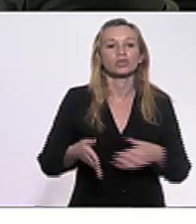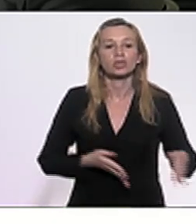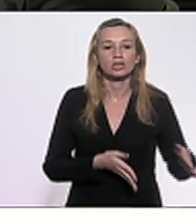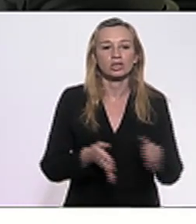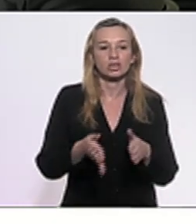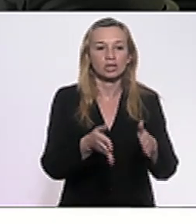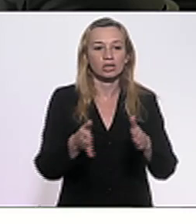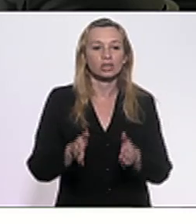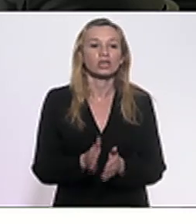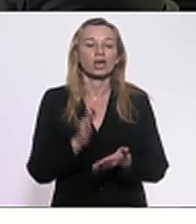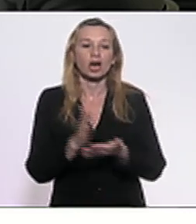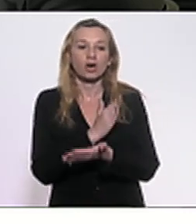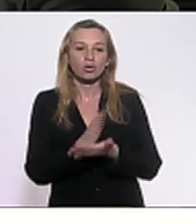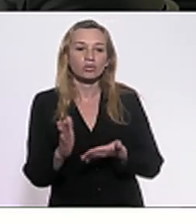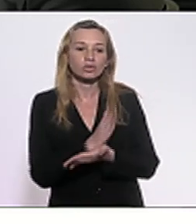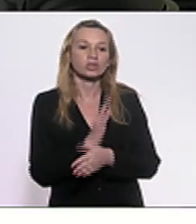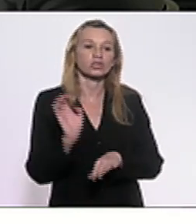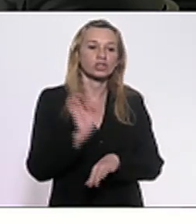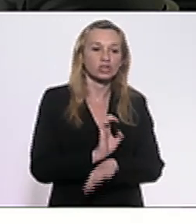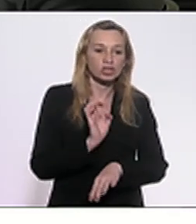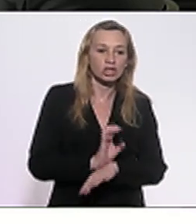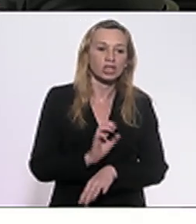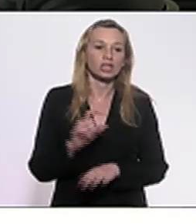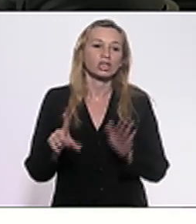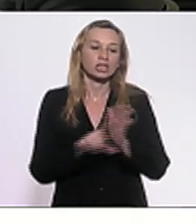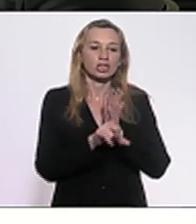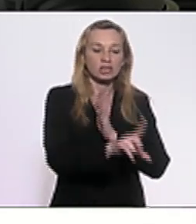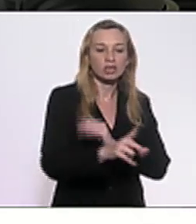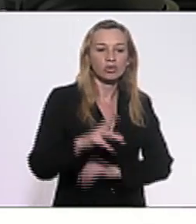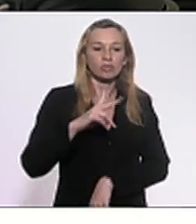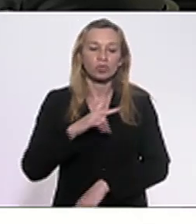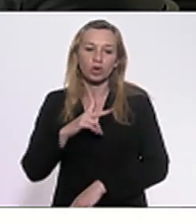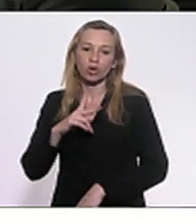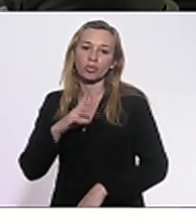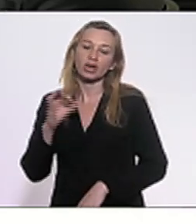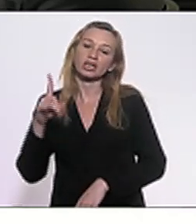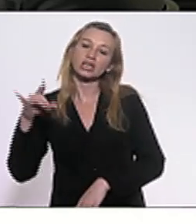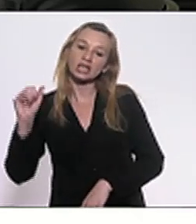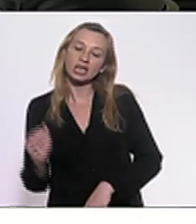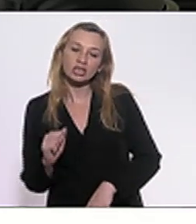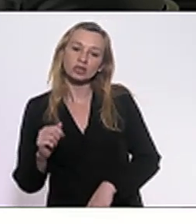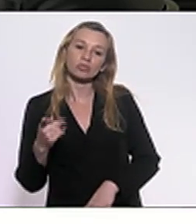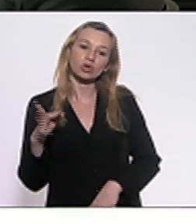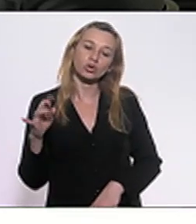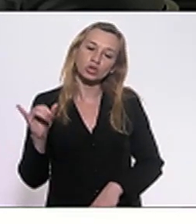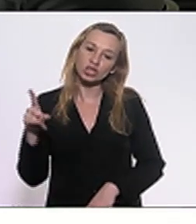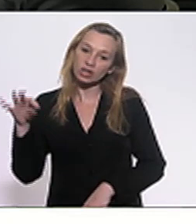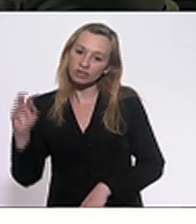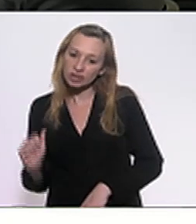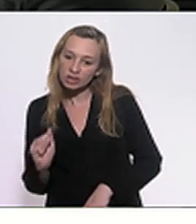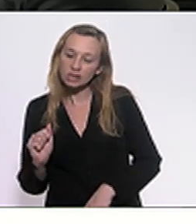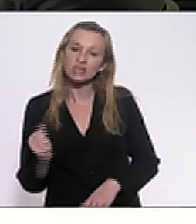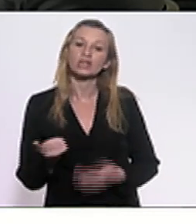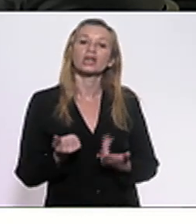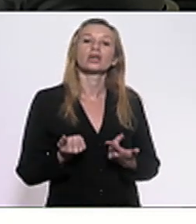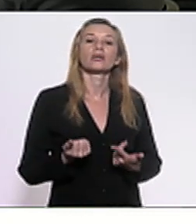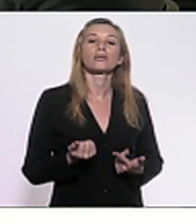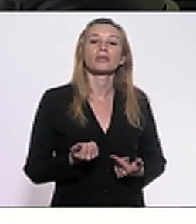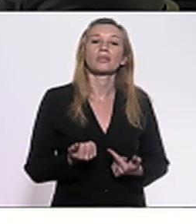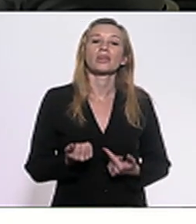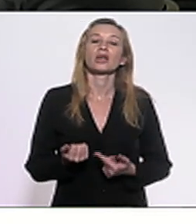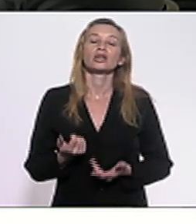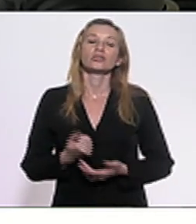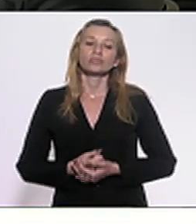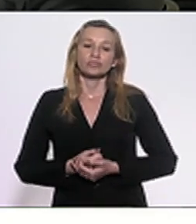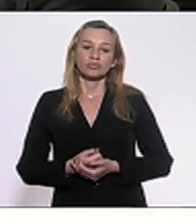outros estados soltaram legislação própria no que diz respeito à avaliação das cadeias produtivas e dos perfis de risco dos